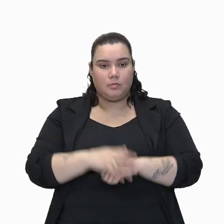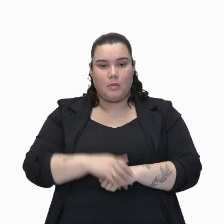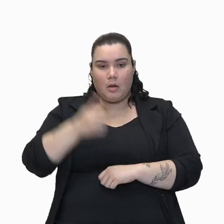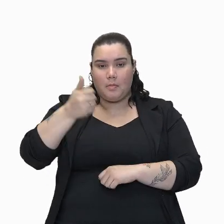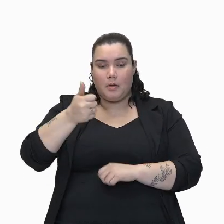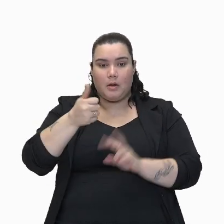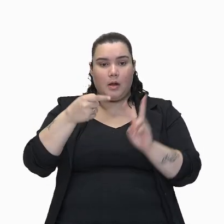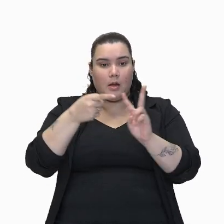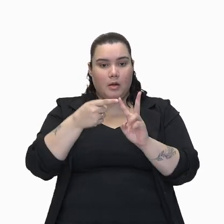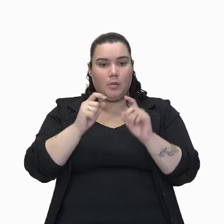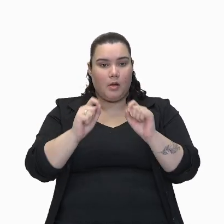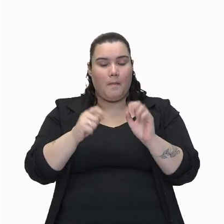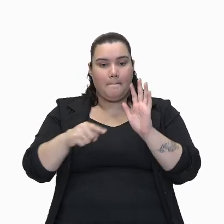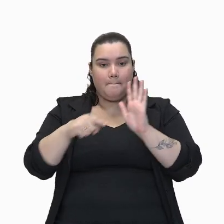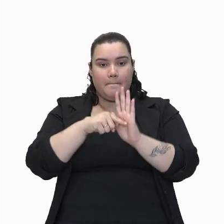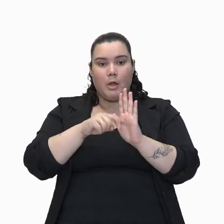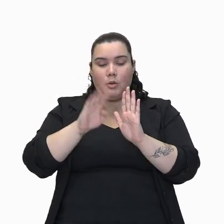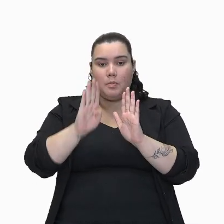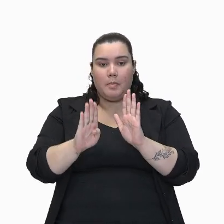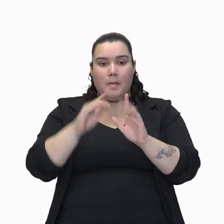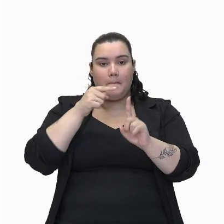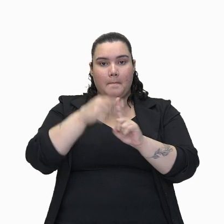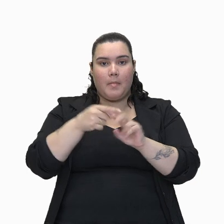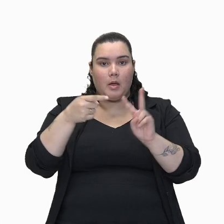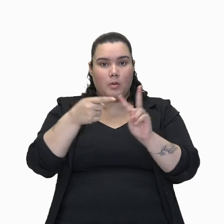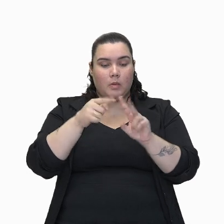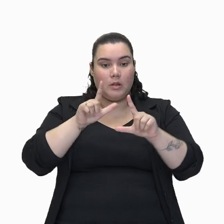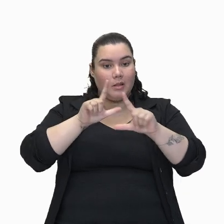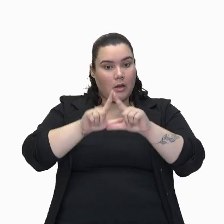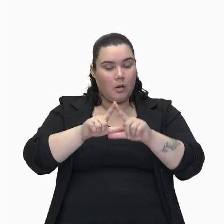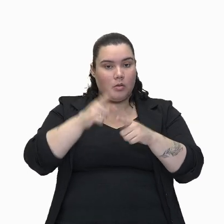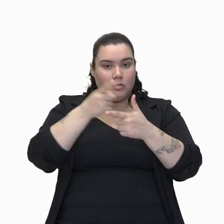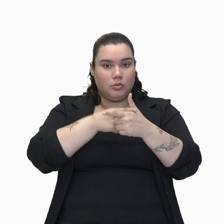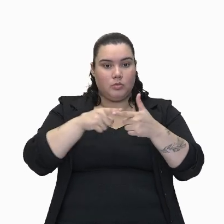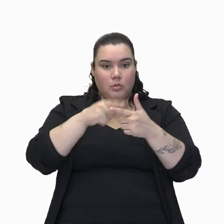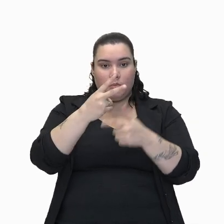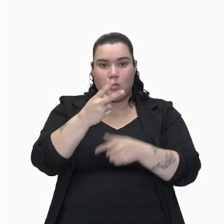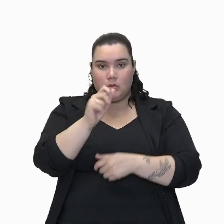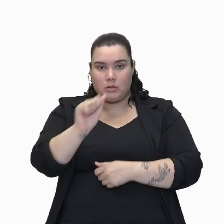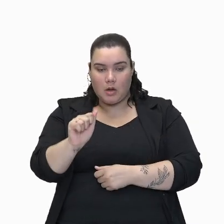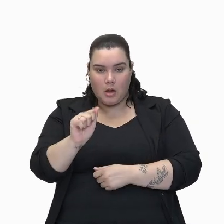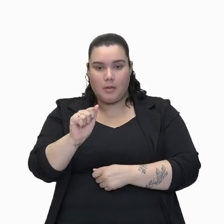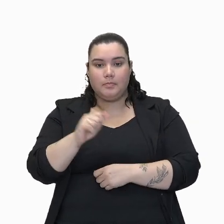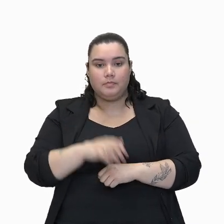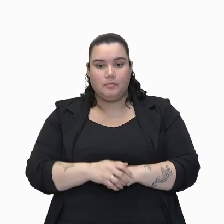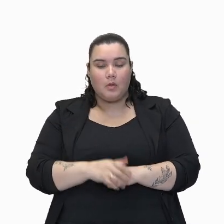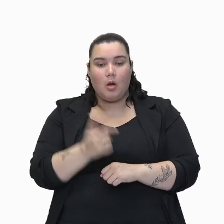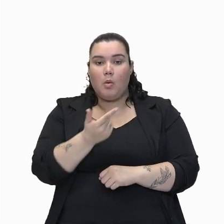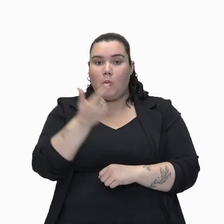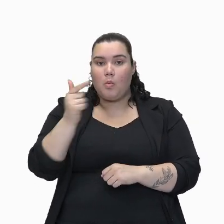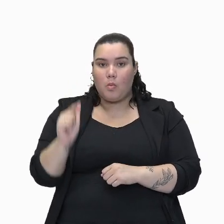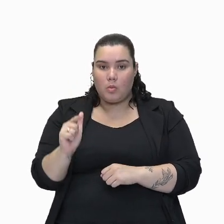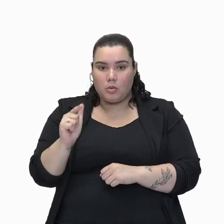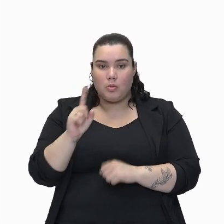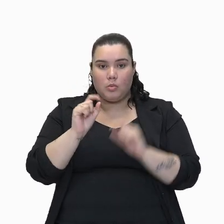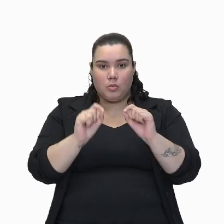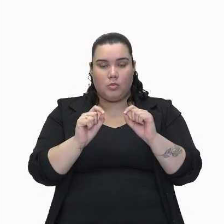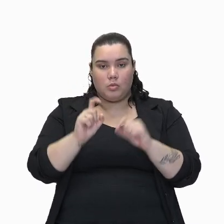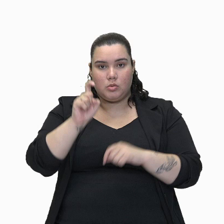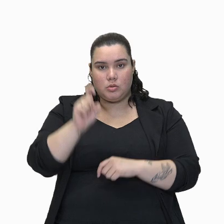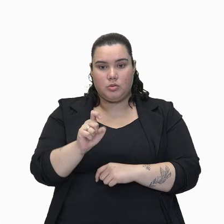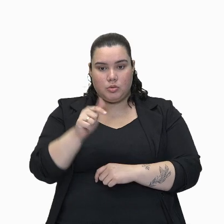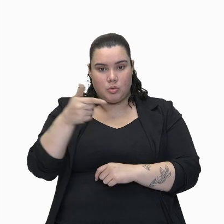é menos b mais raiz quadrada de delta sobre 2a, e a outra raiz, que a gente chama de x